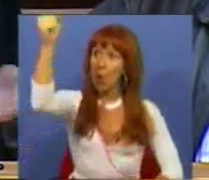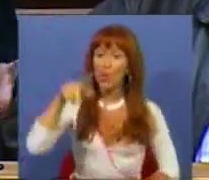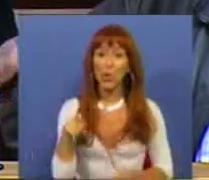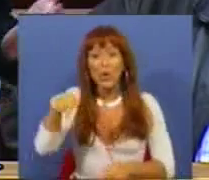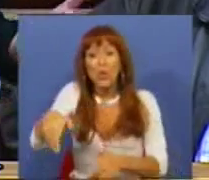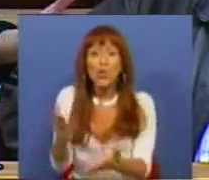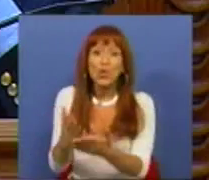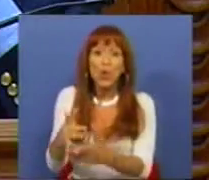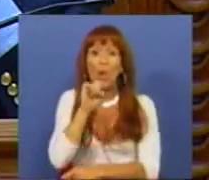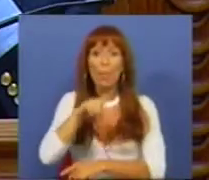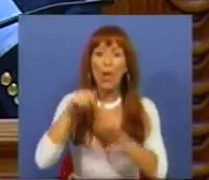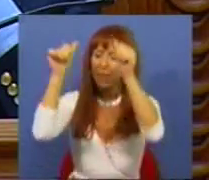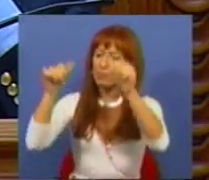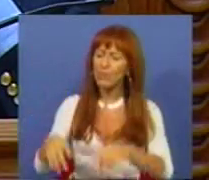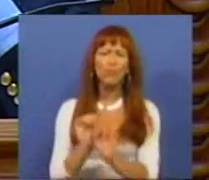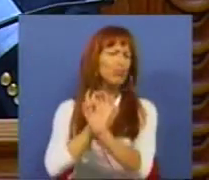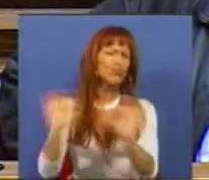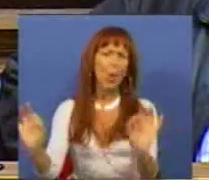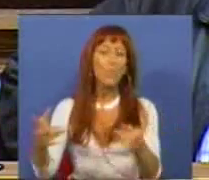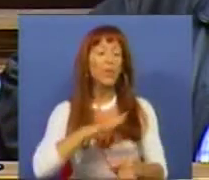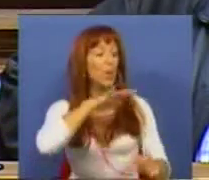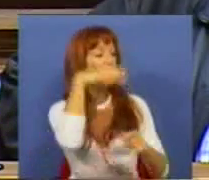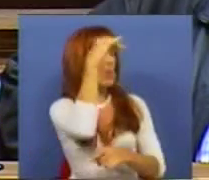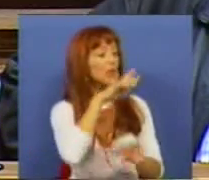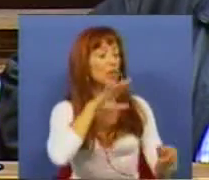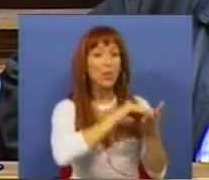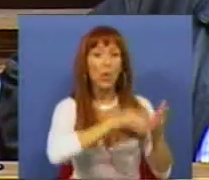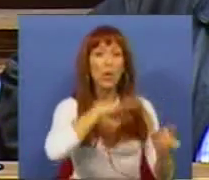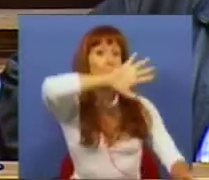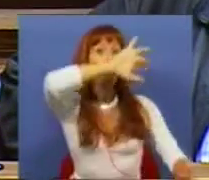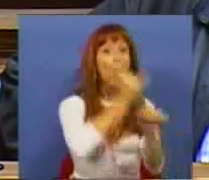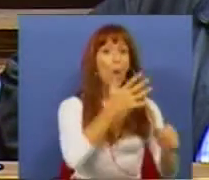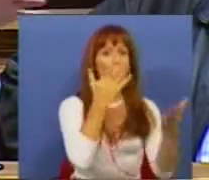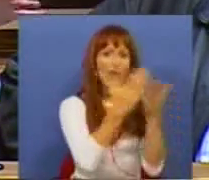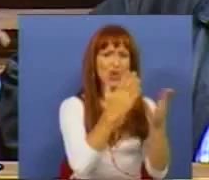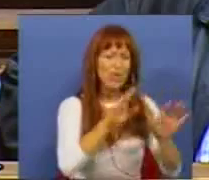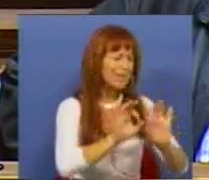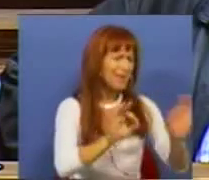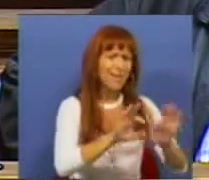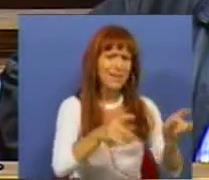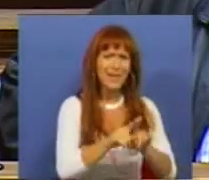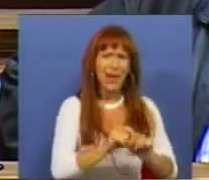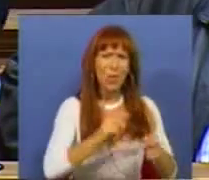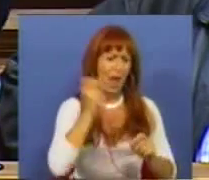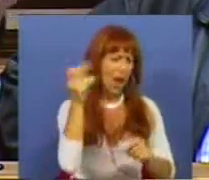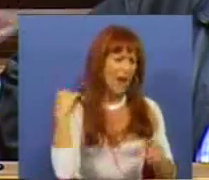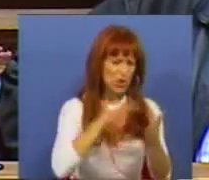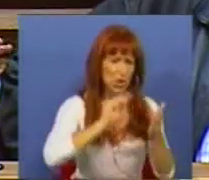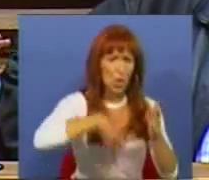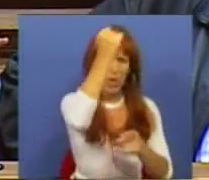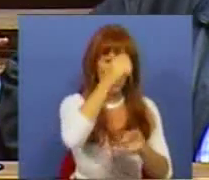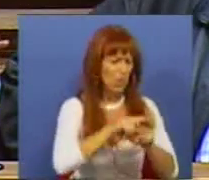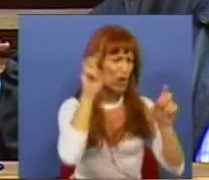determinada escola pode ter a classificação de excelente. Um professor contratado numa outra escola, exatamente com os mesmos anos de contratação, as